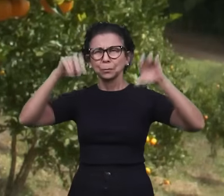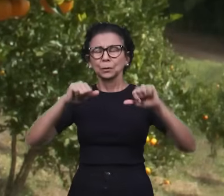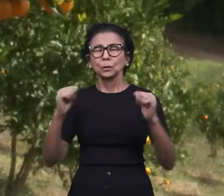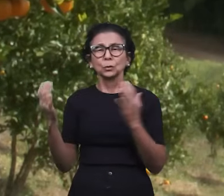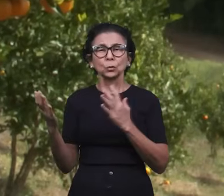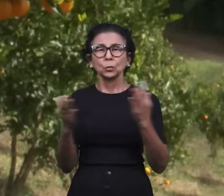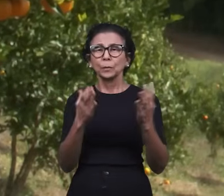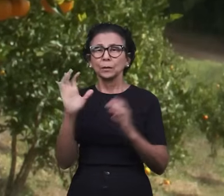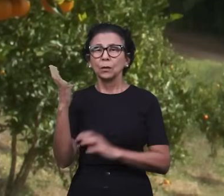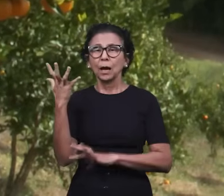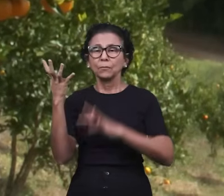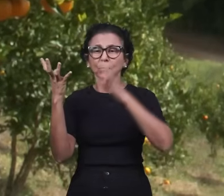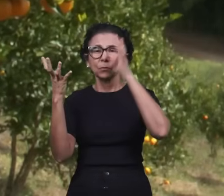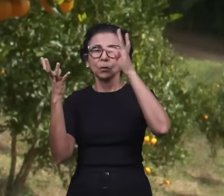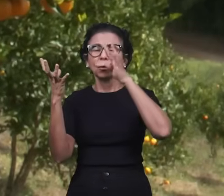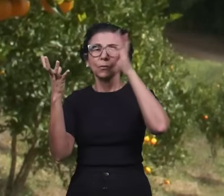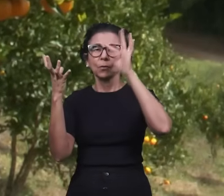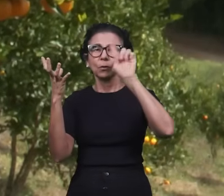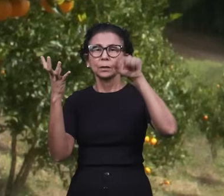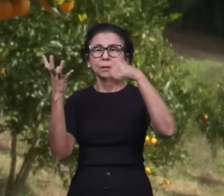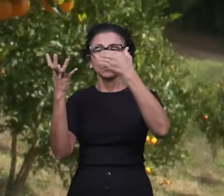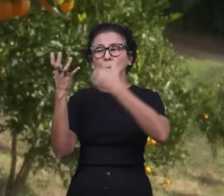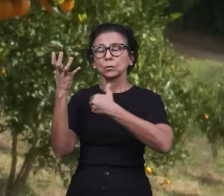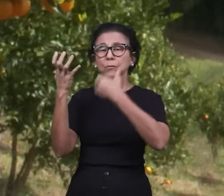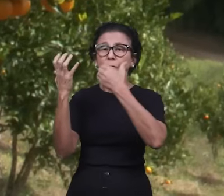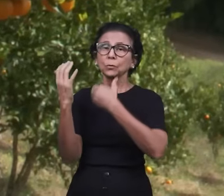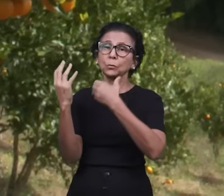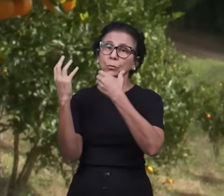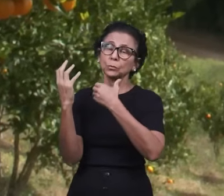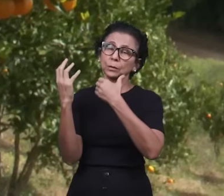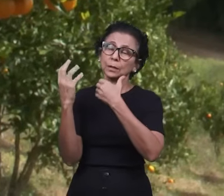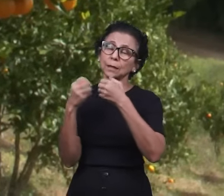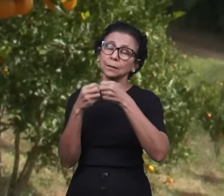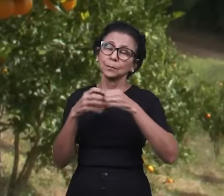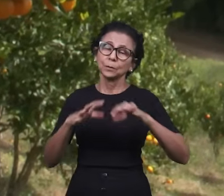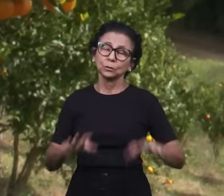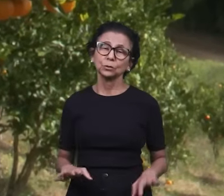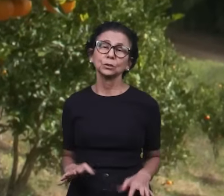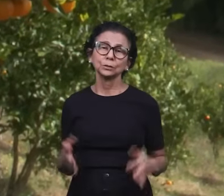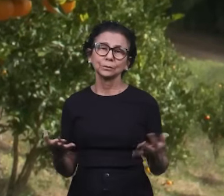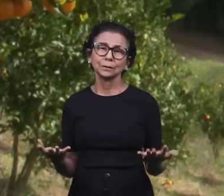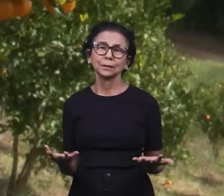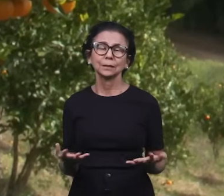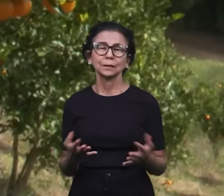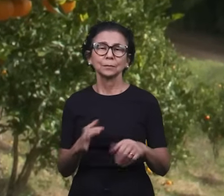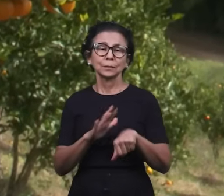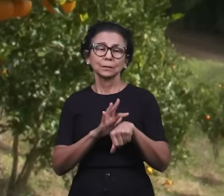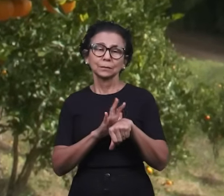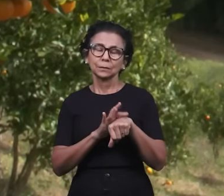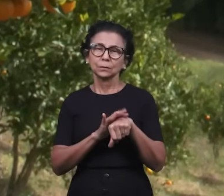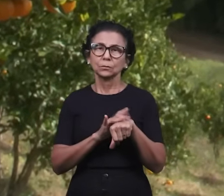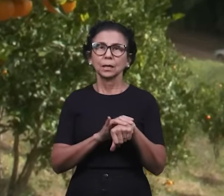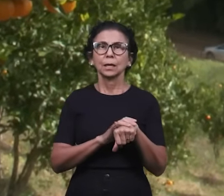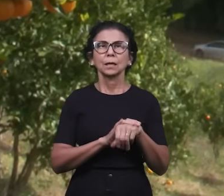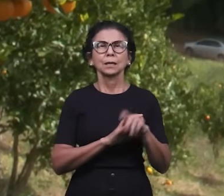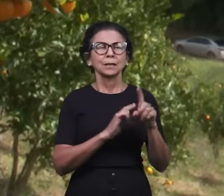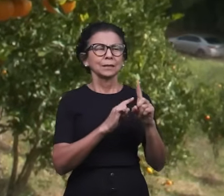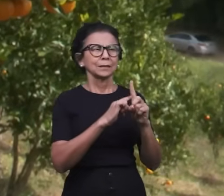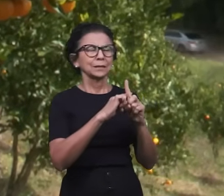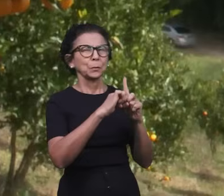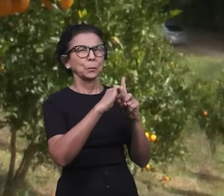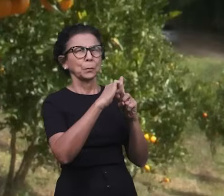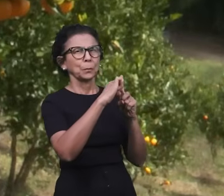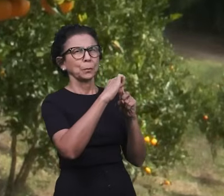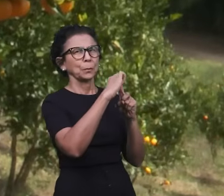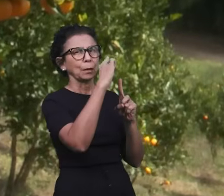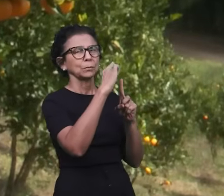gente também é papel do extensionista estar na lavoura, estar junto com o produtor na hora da recomendação de controle